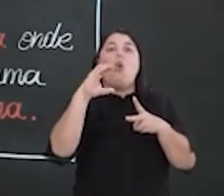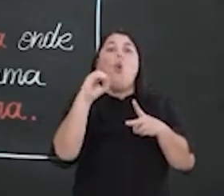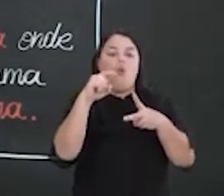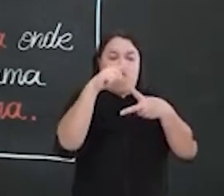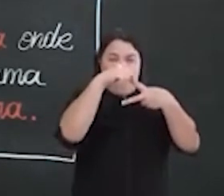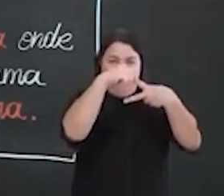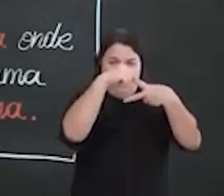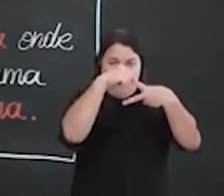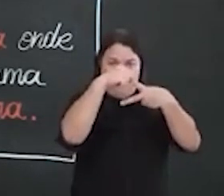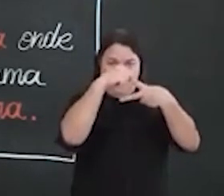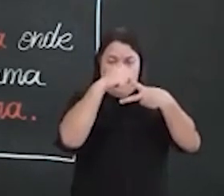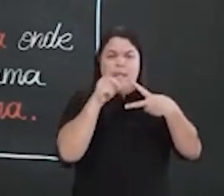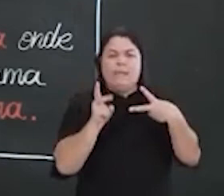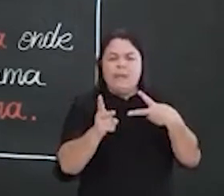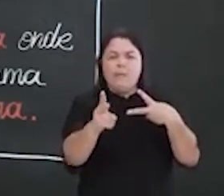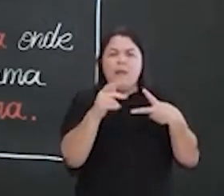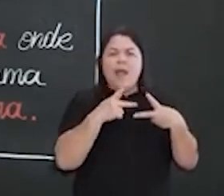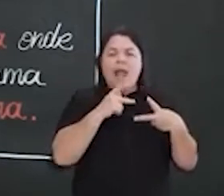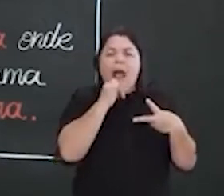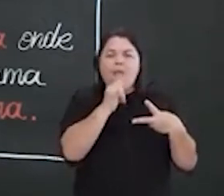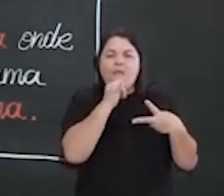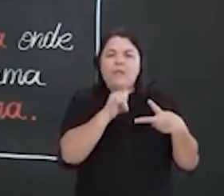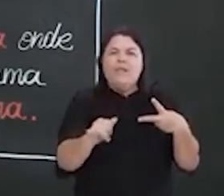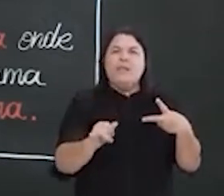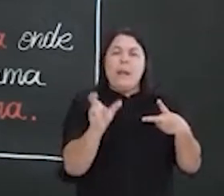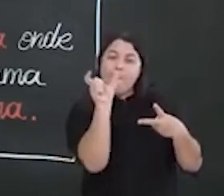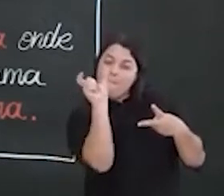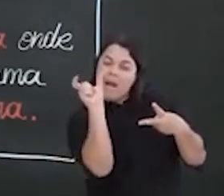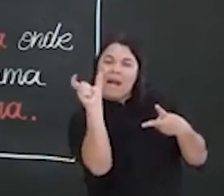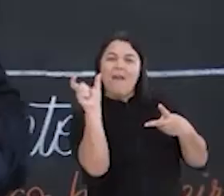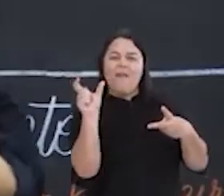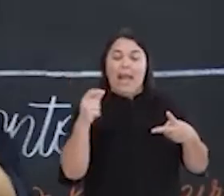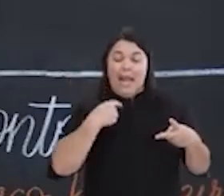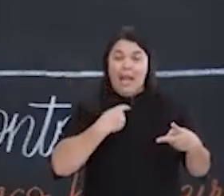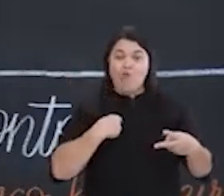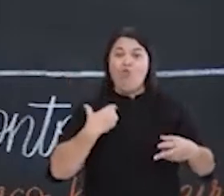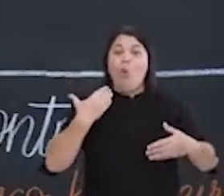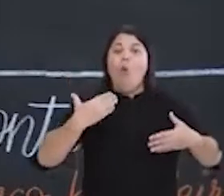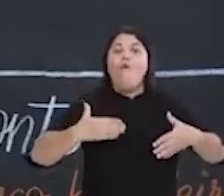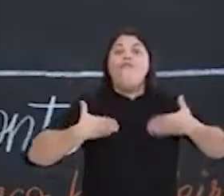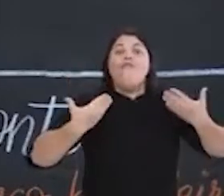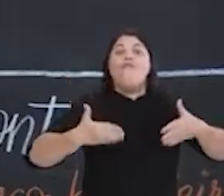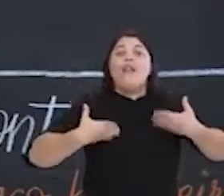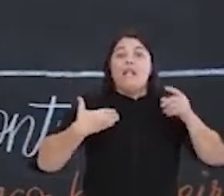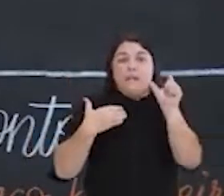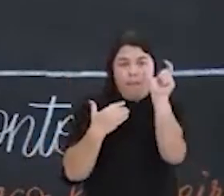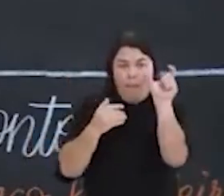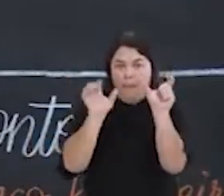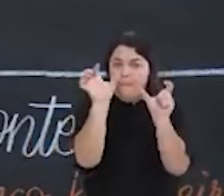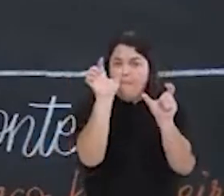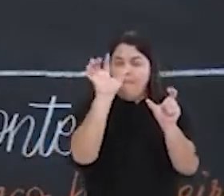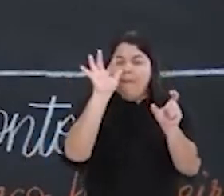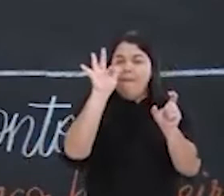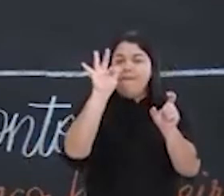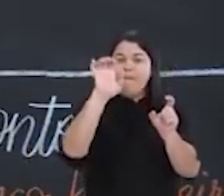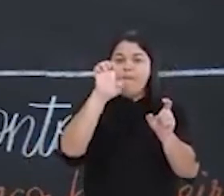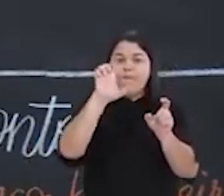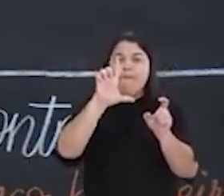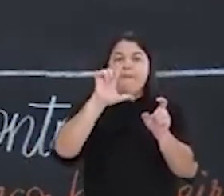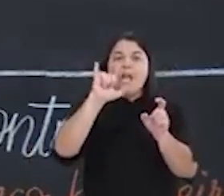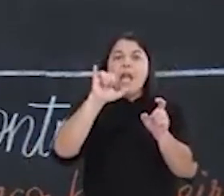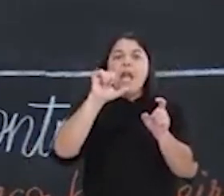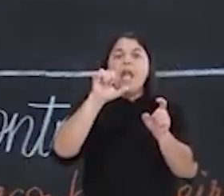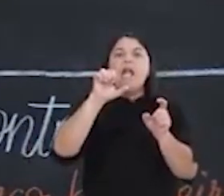é o íssimo, o íssima. Então, se eu digo que eu estou felicíssimo, olha que exagero, olha que marcação. Não é só um exagero, é o que a gente chama